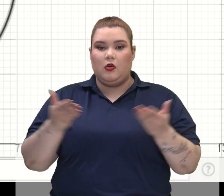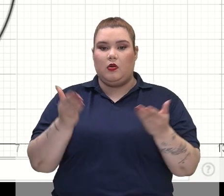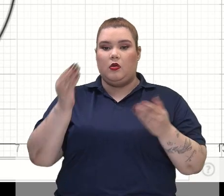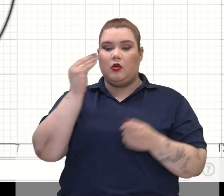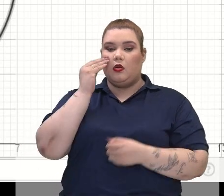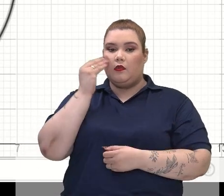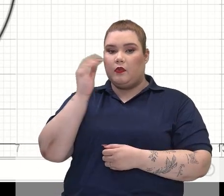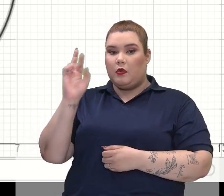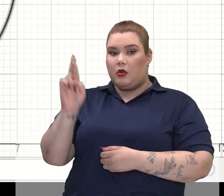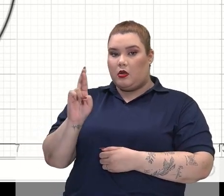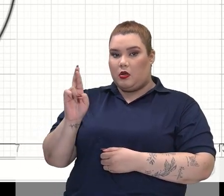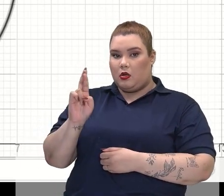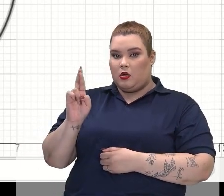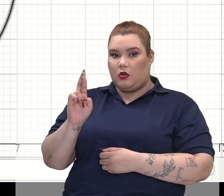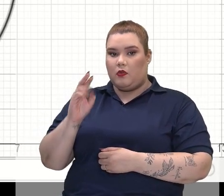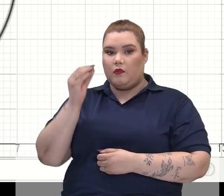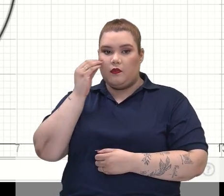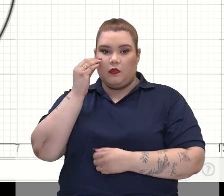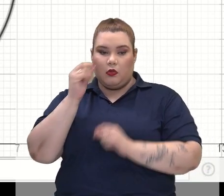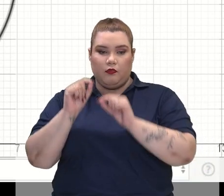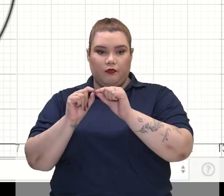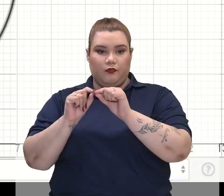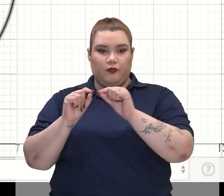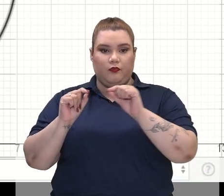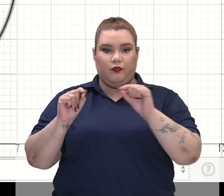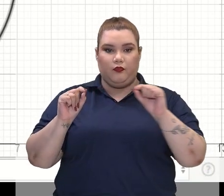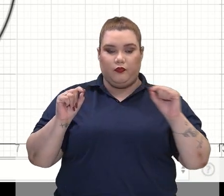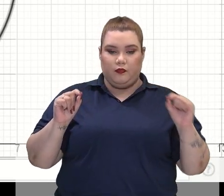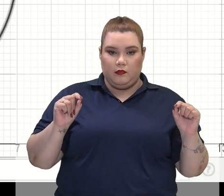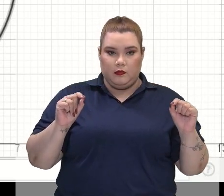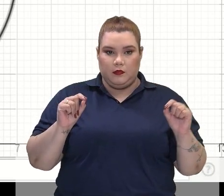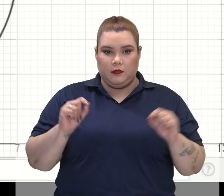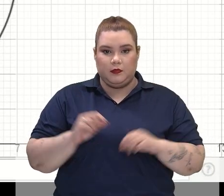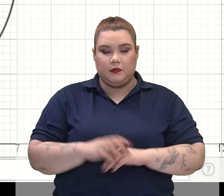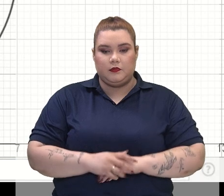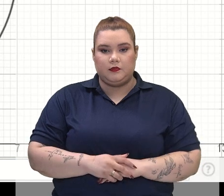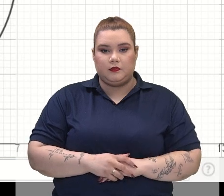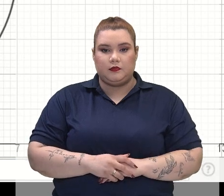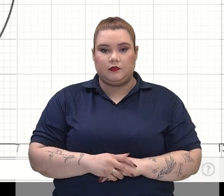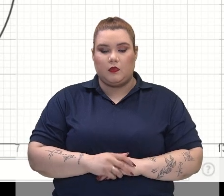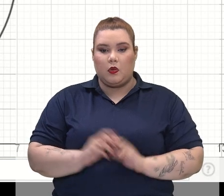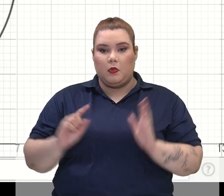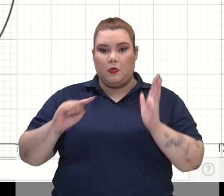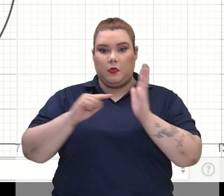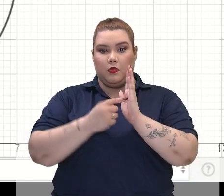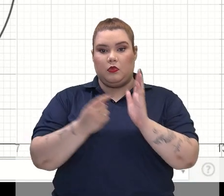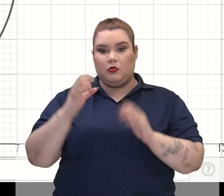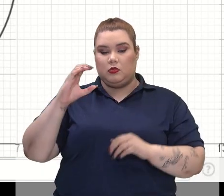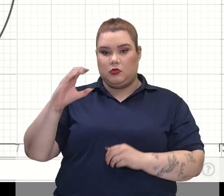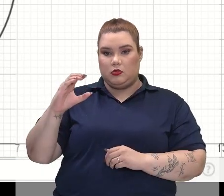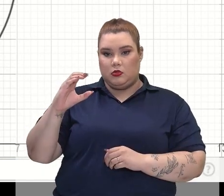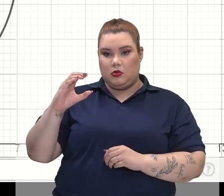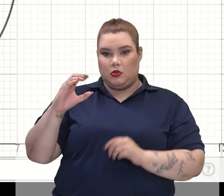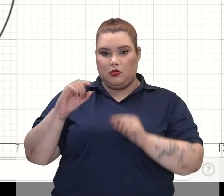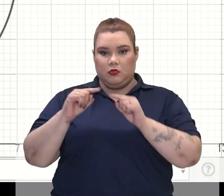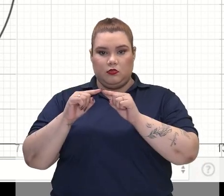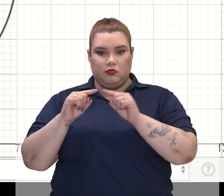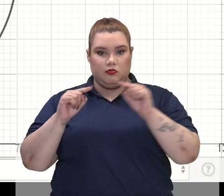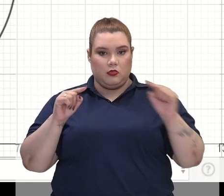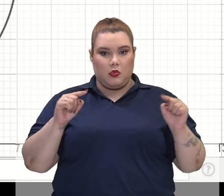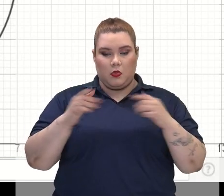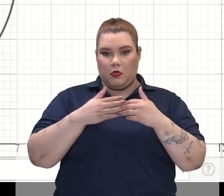Se nós formos aferir aqui a distância, certo? Do ponto C até qualquer ponto